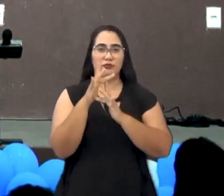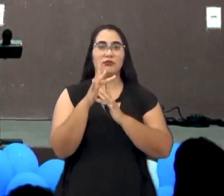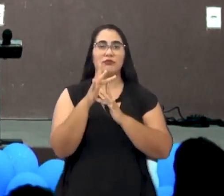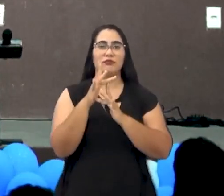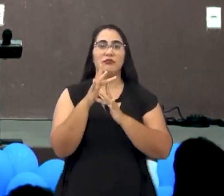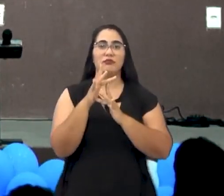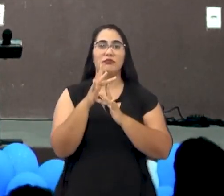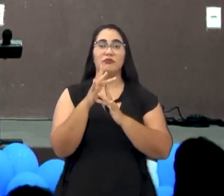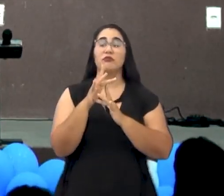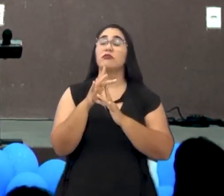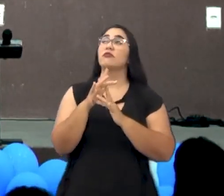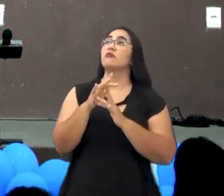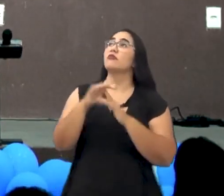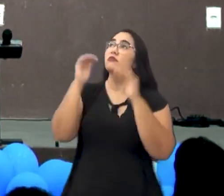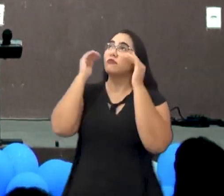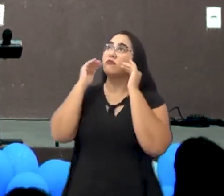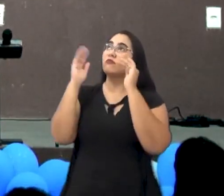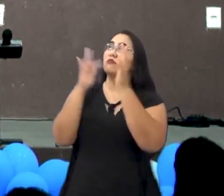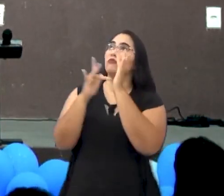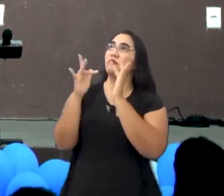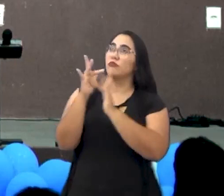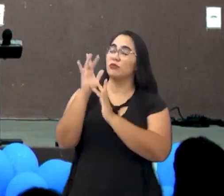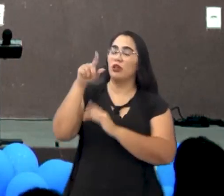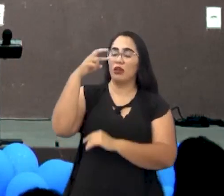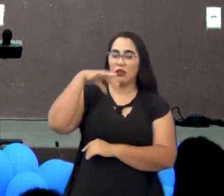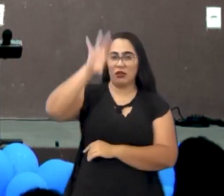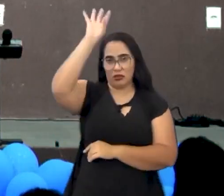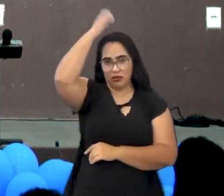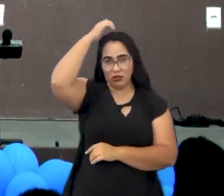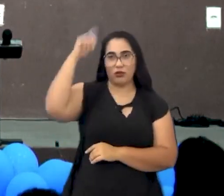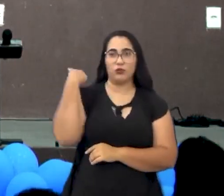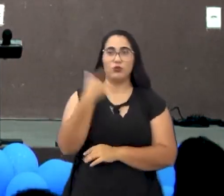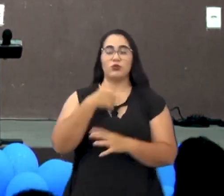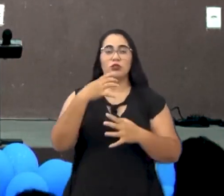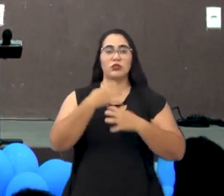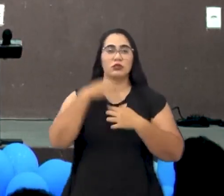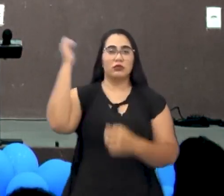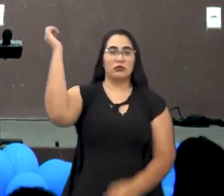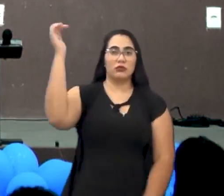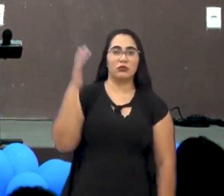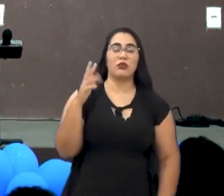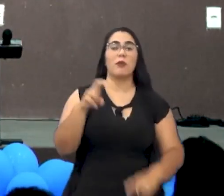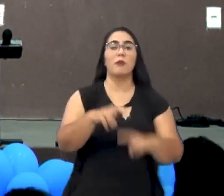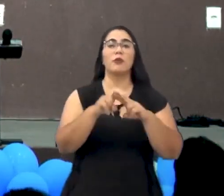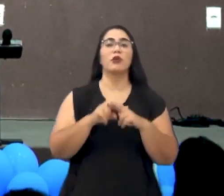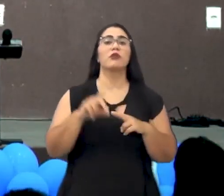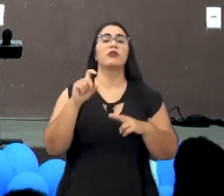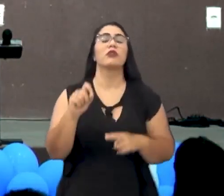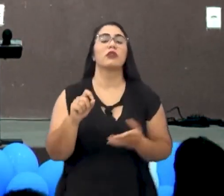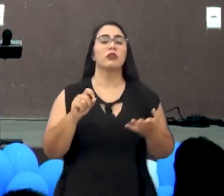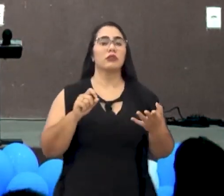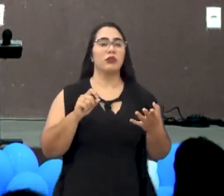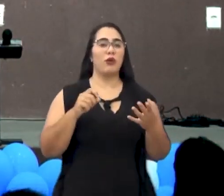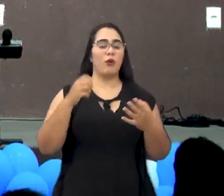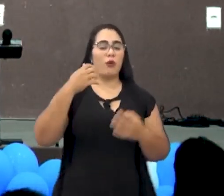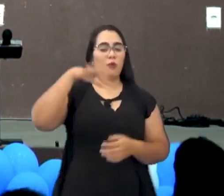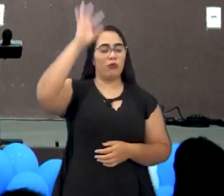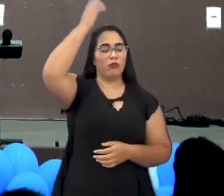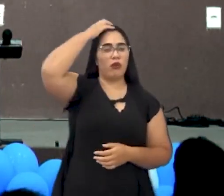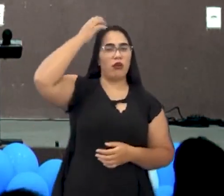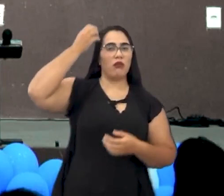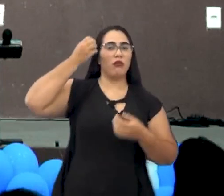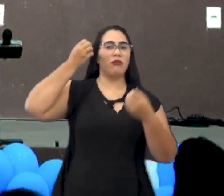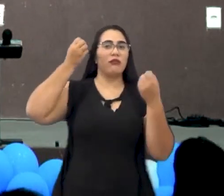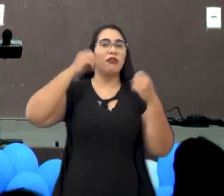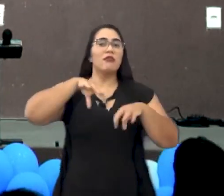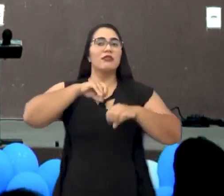ao reinado de Cristo, reconhecer ele como rei, nos torna alvos dessa graça. Por isso que esse discurso do rei nos ensina que, para